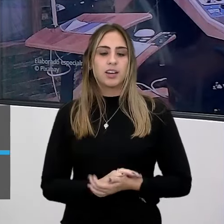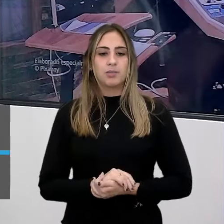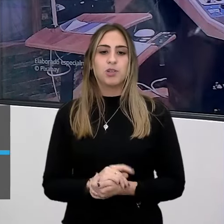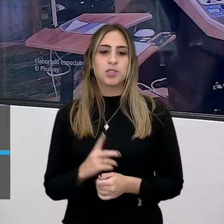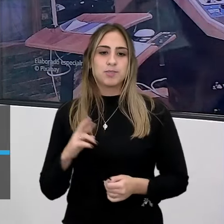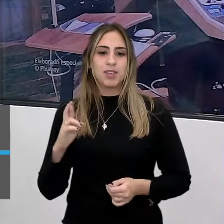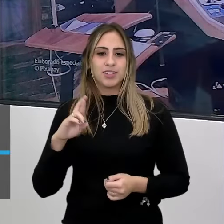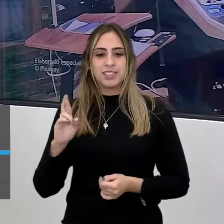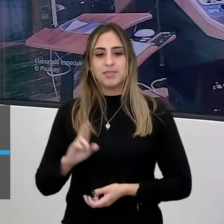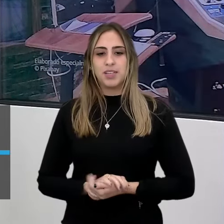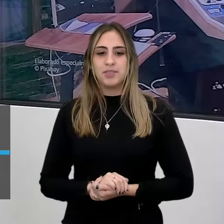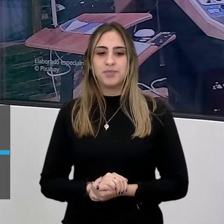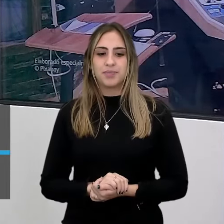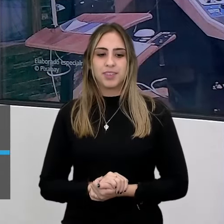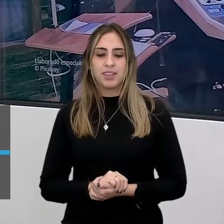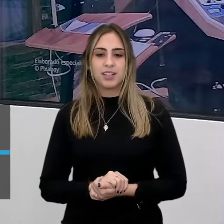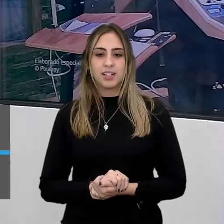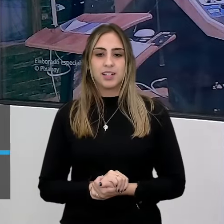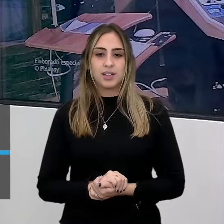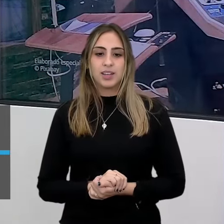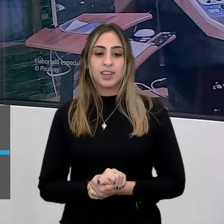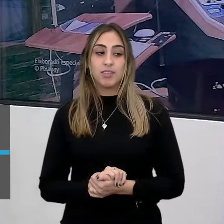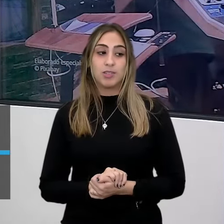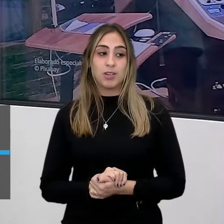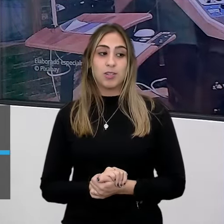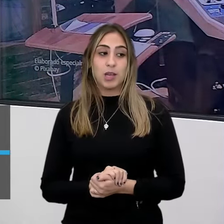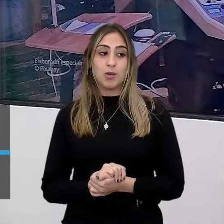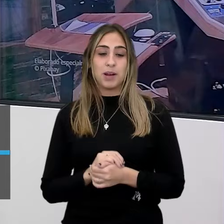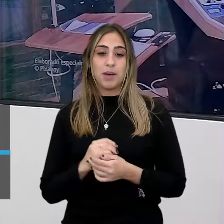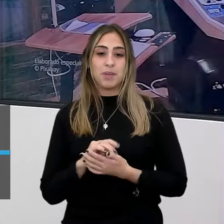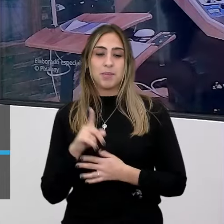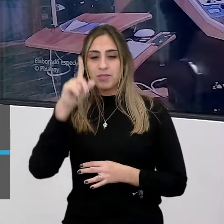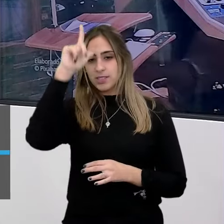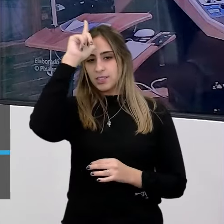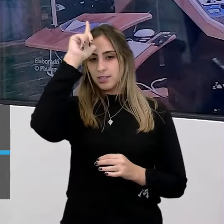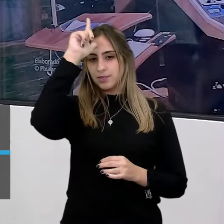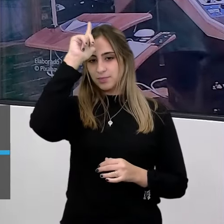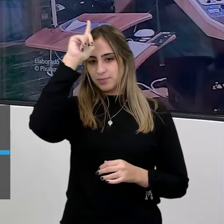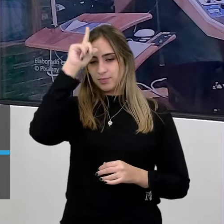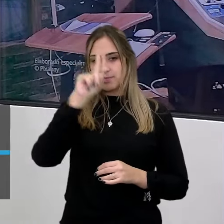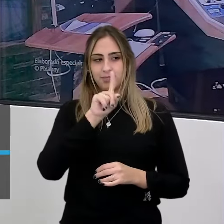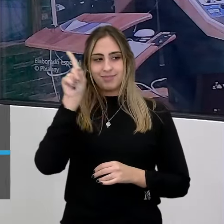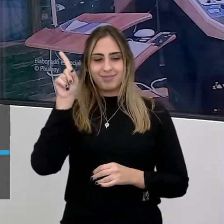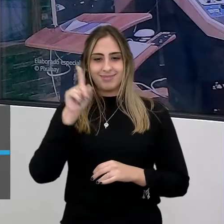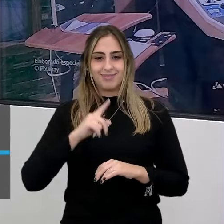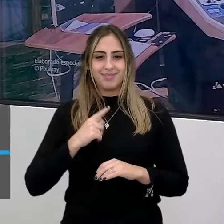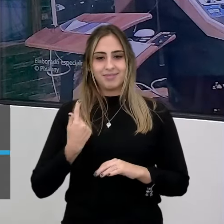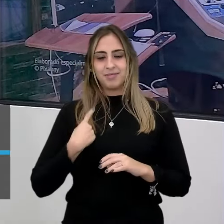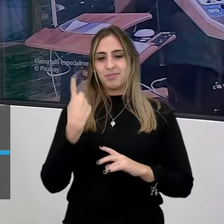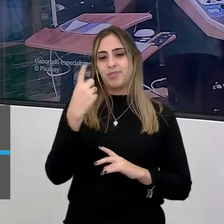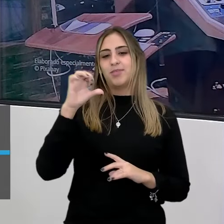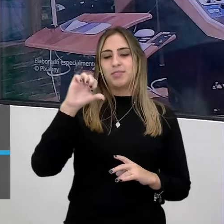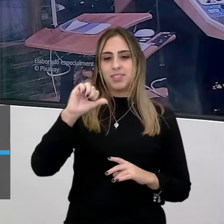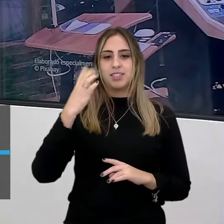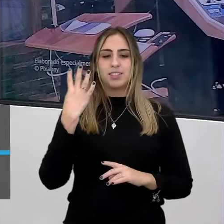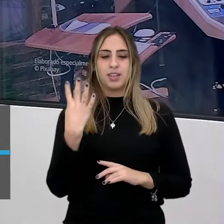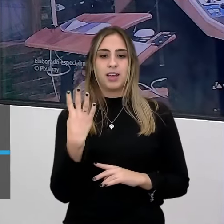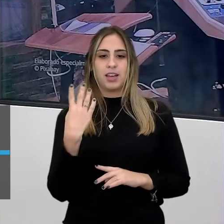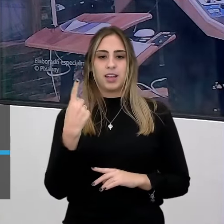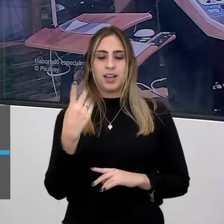na Rússia ele foi para a Alemanha só que aí nós se vemos iniciado em 1914